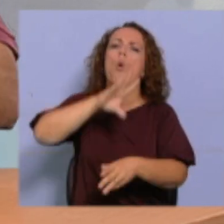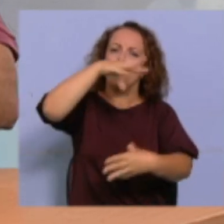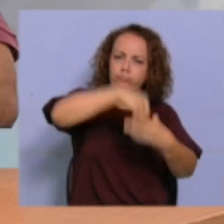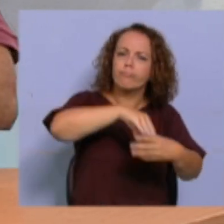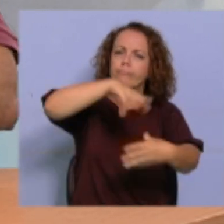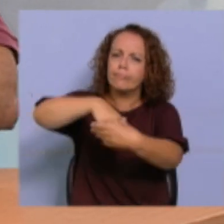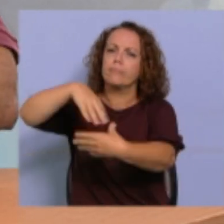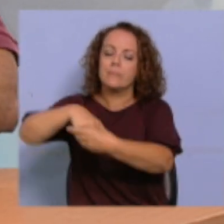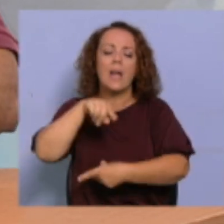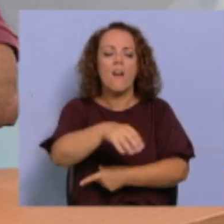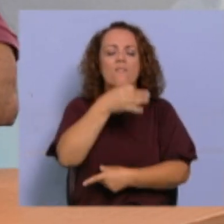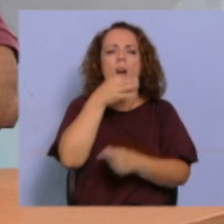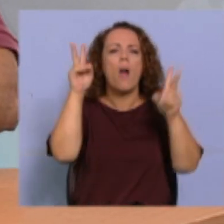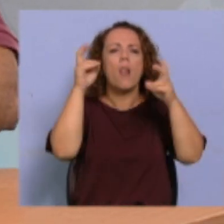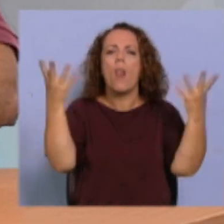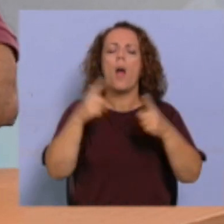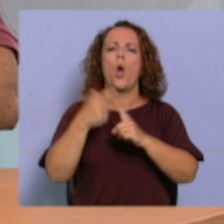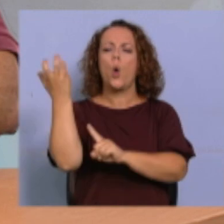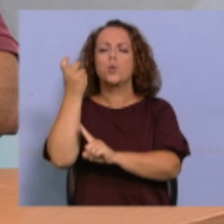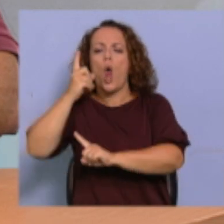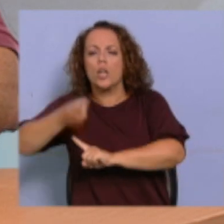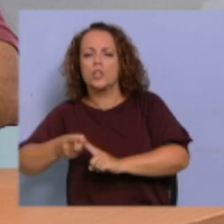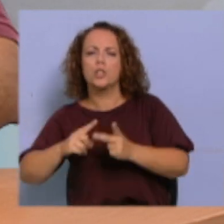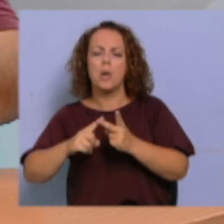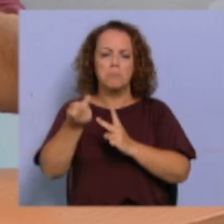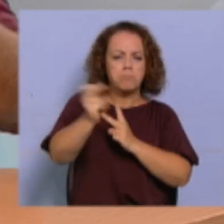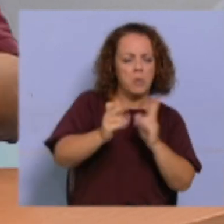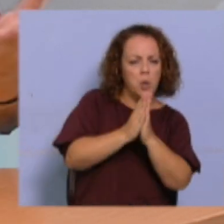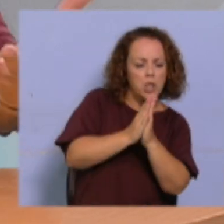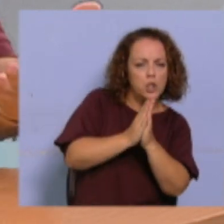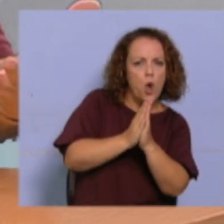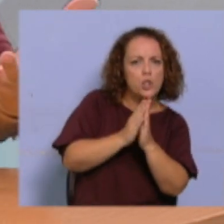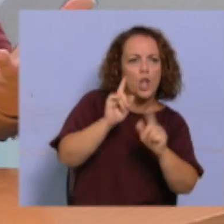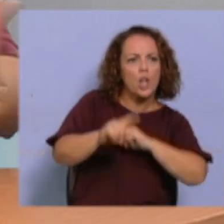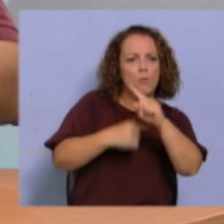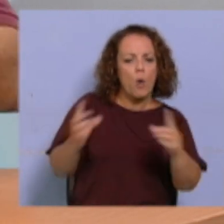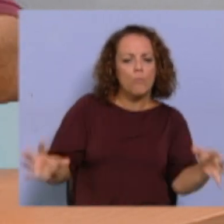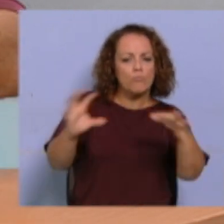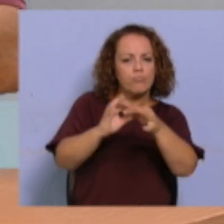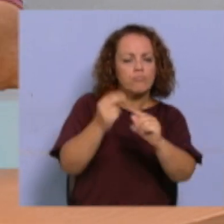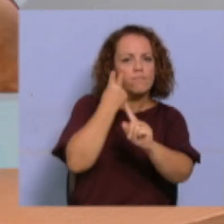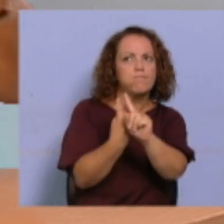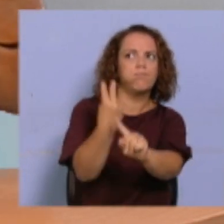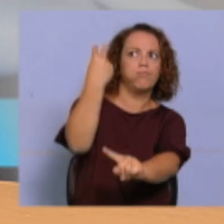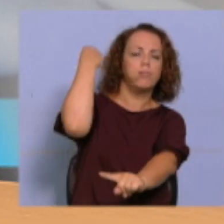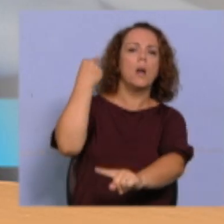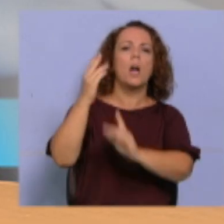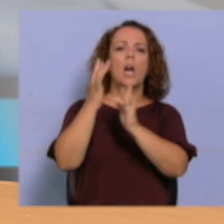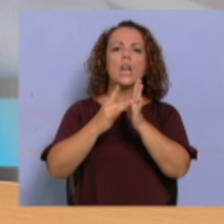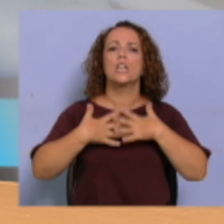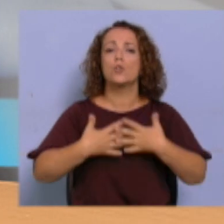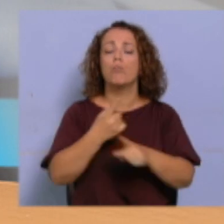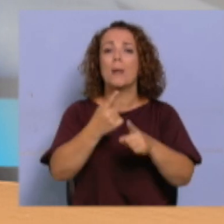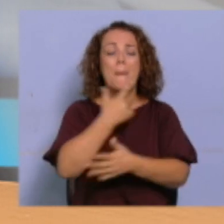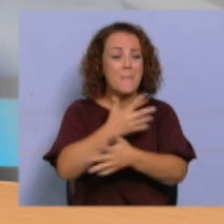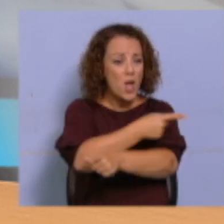das relações do cristianismo com a cultura, o que é cultura, o que é um fenómeno religioso, mas depois fazemos uma viagem ao cristianismo, porque a esmagadora maioria dos